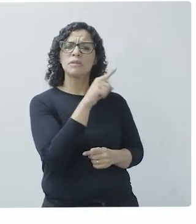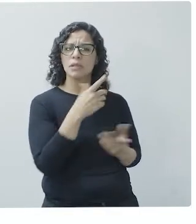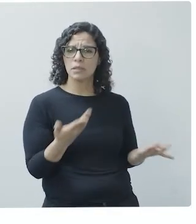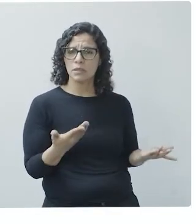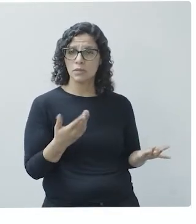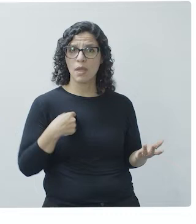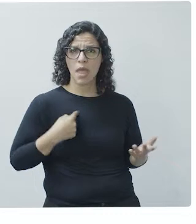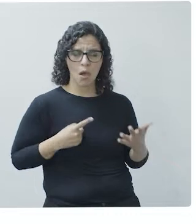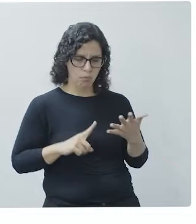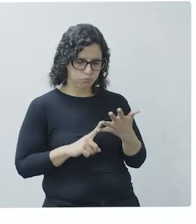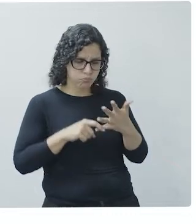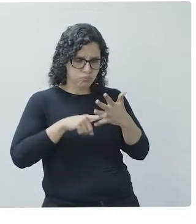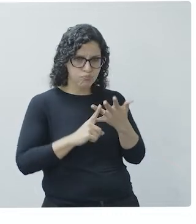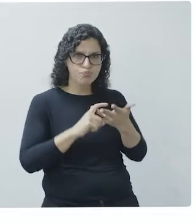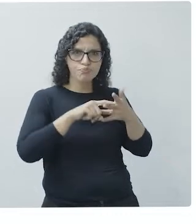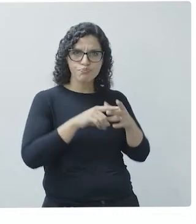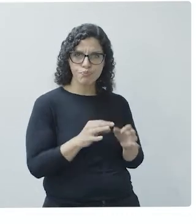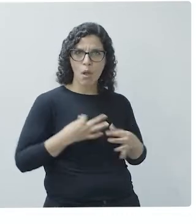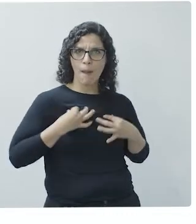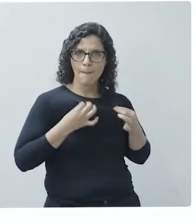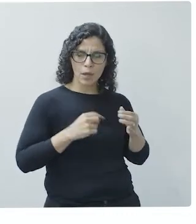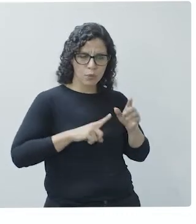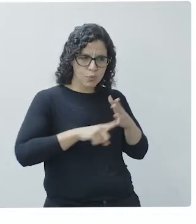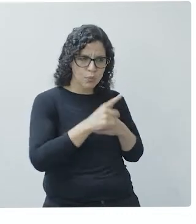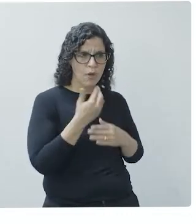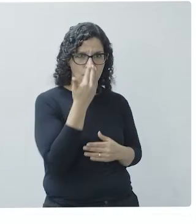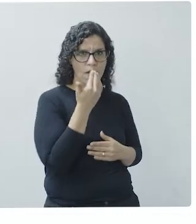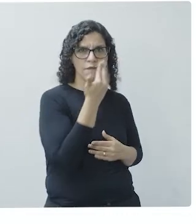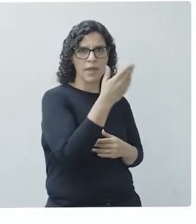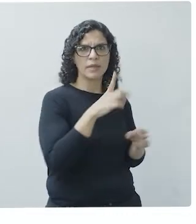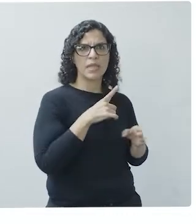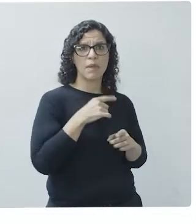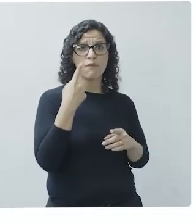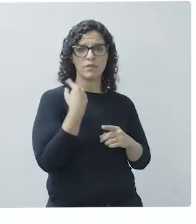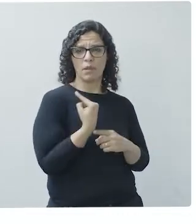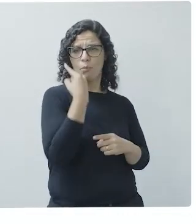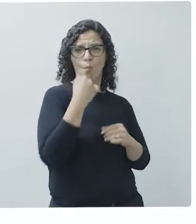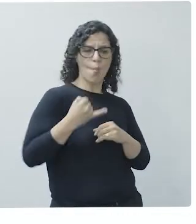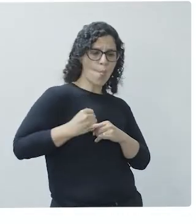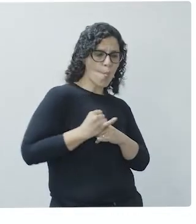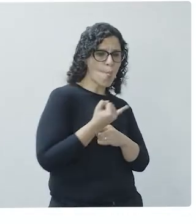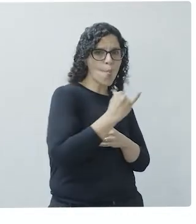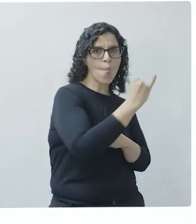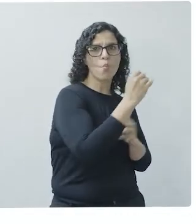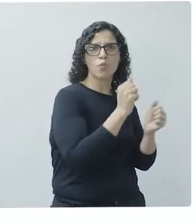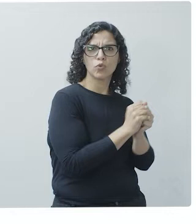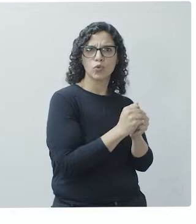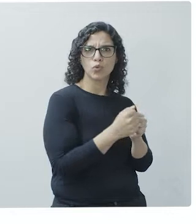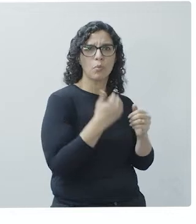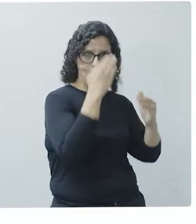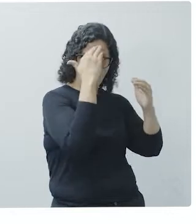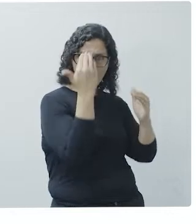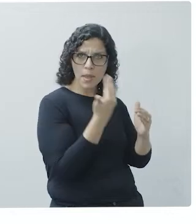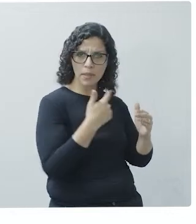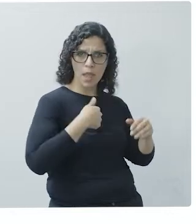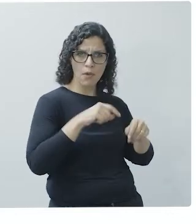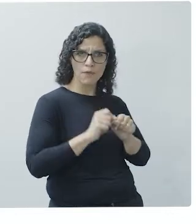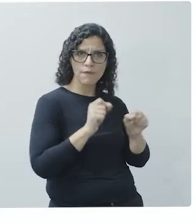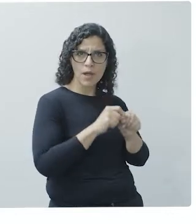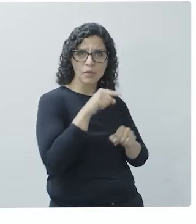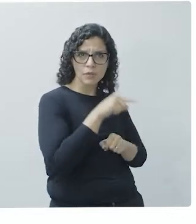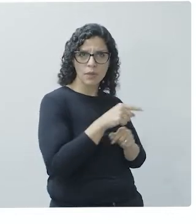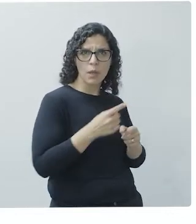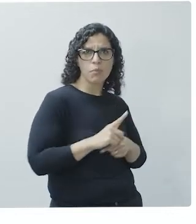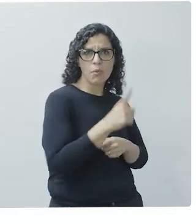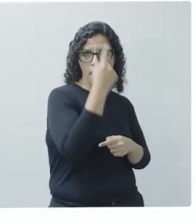isso? Eu é que furo o pano. Vou adiante, puxando por você, que vem atrás, obedecendo ao que eu